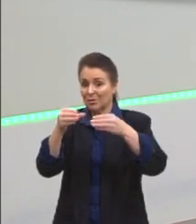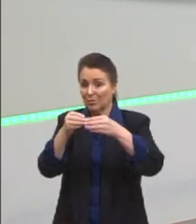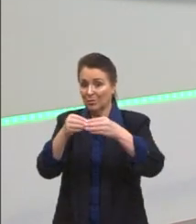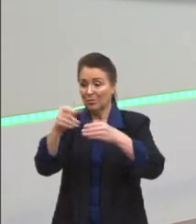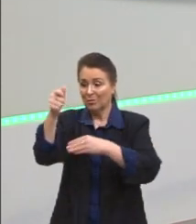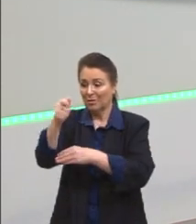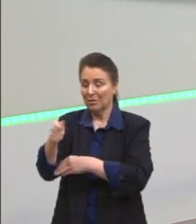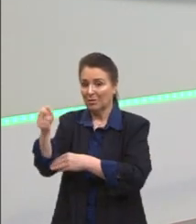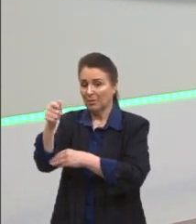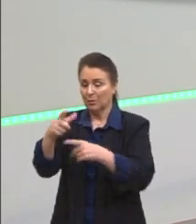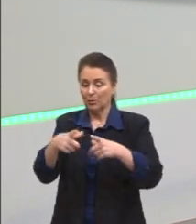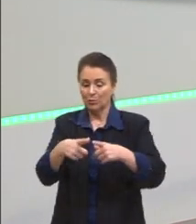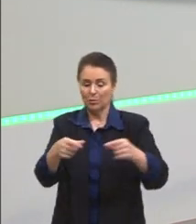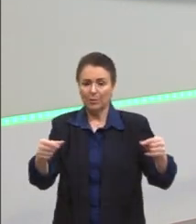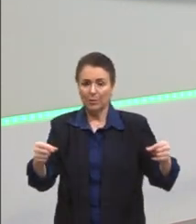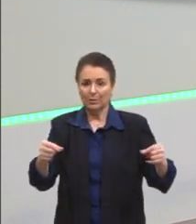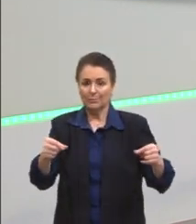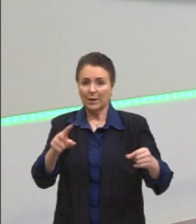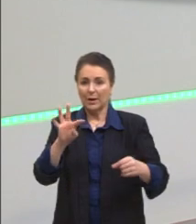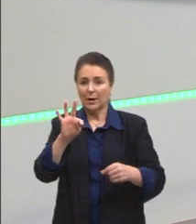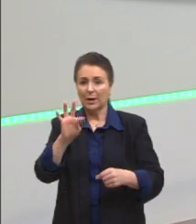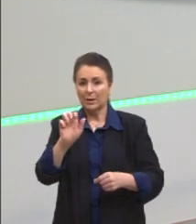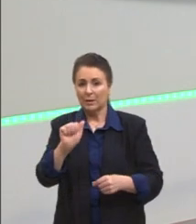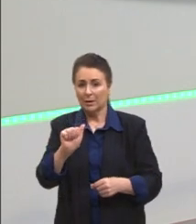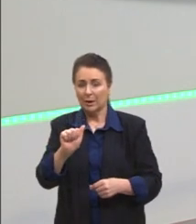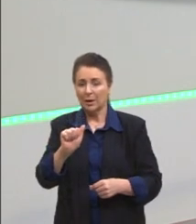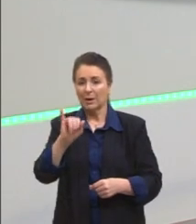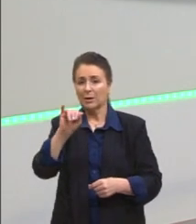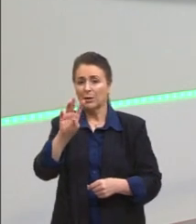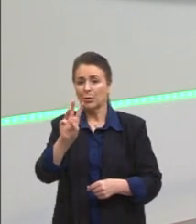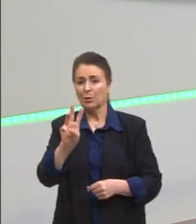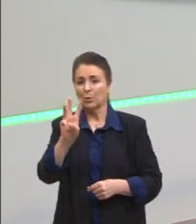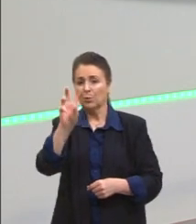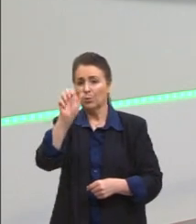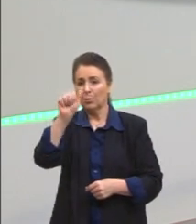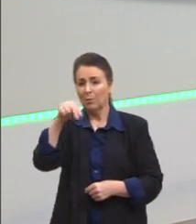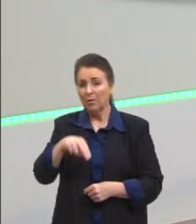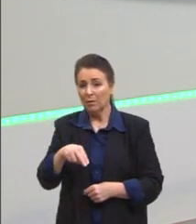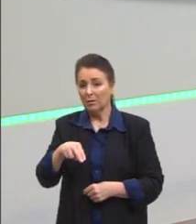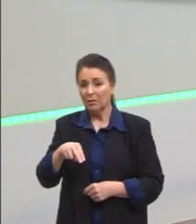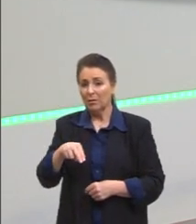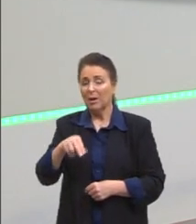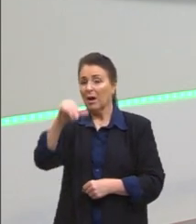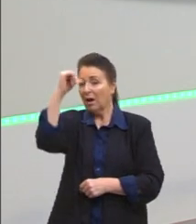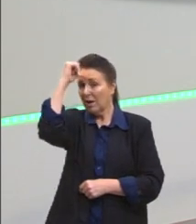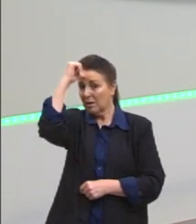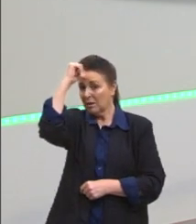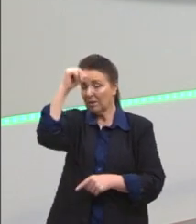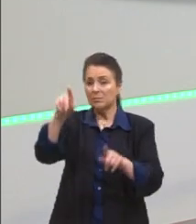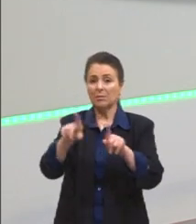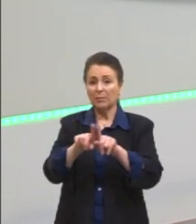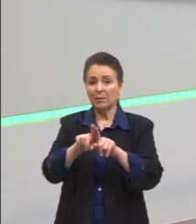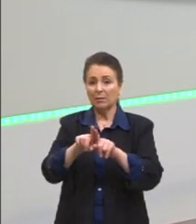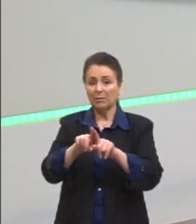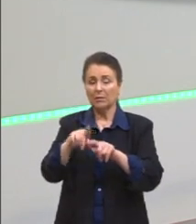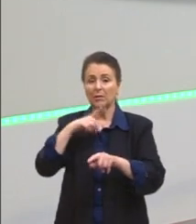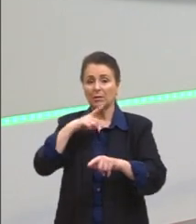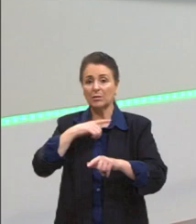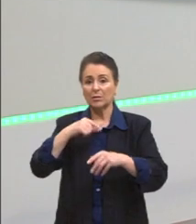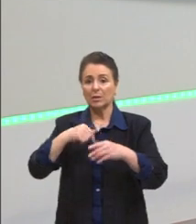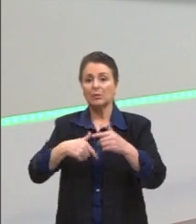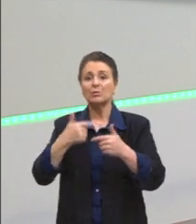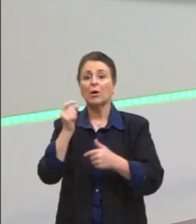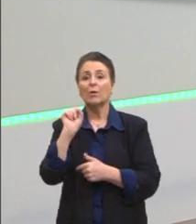Japão Taiwan a própria índia né era um país que forneciam apenas mão de obra e são países que